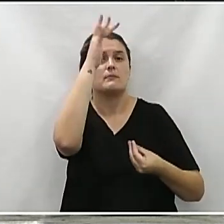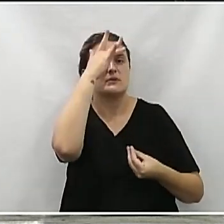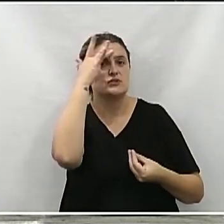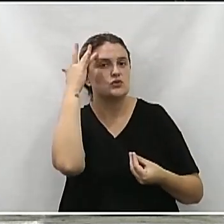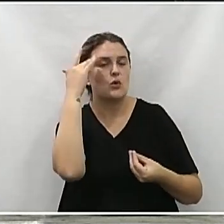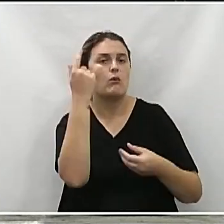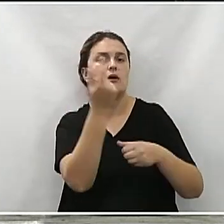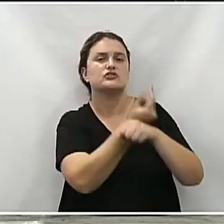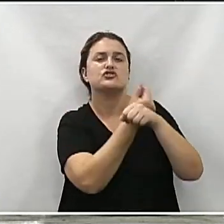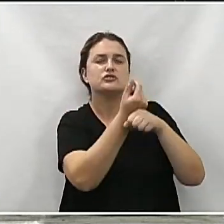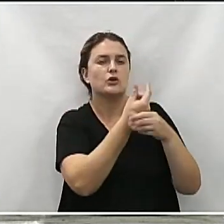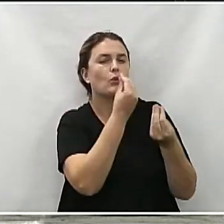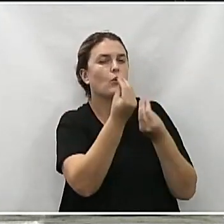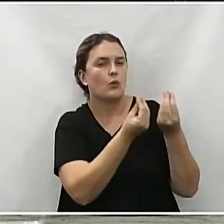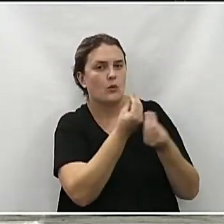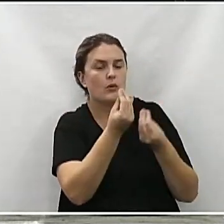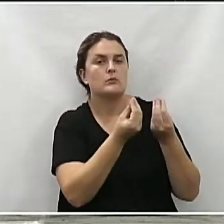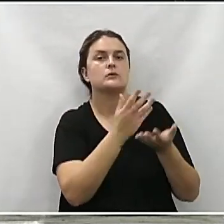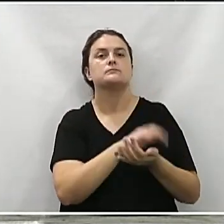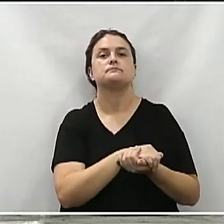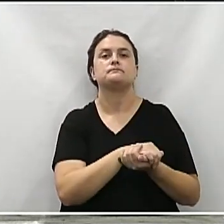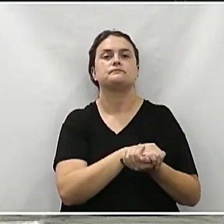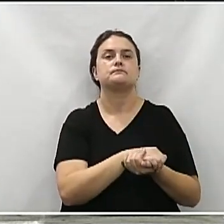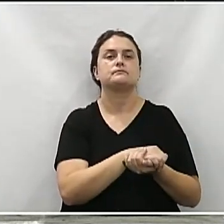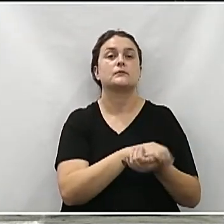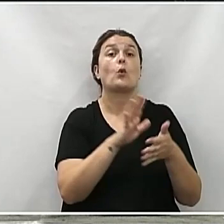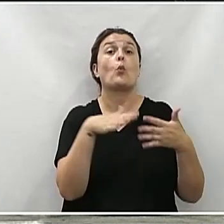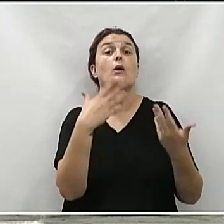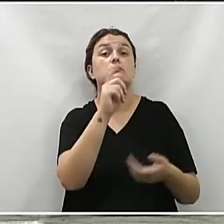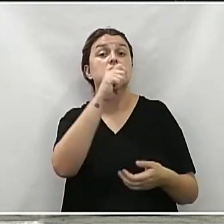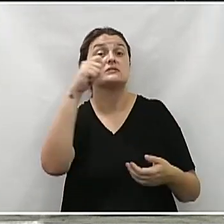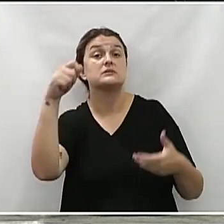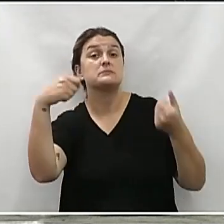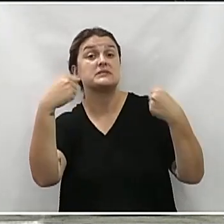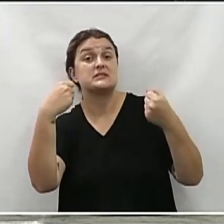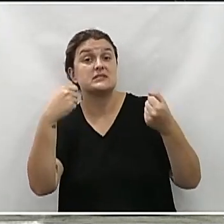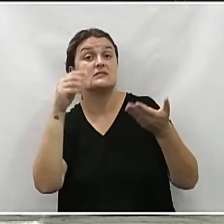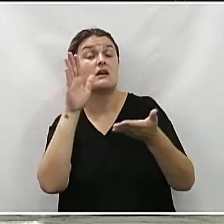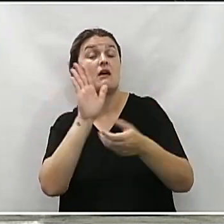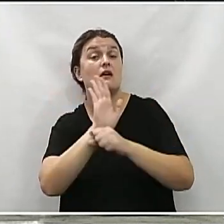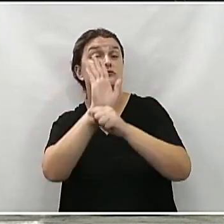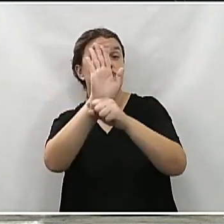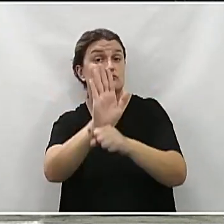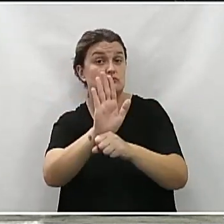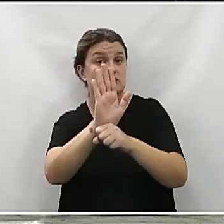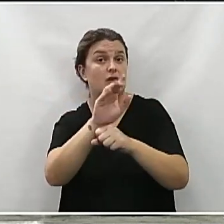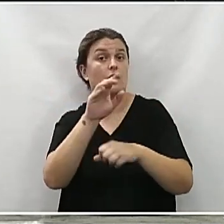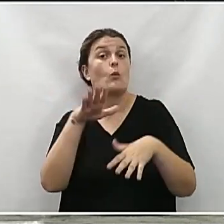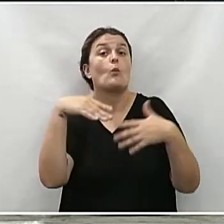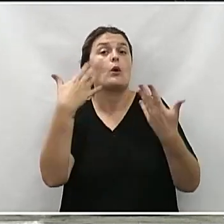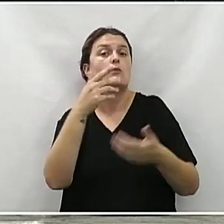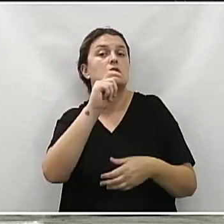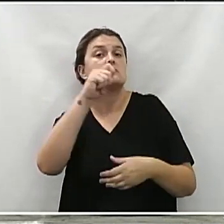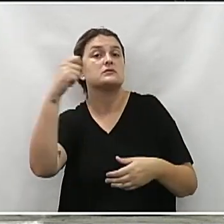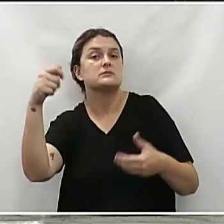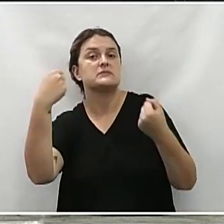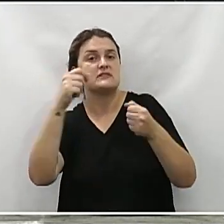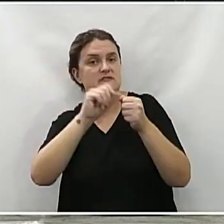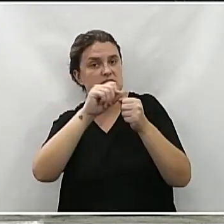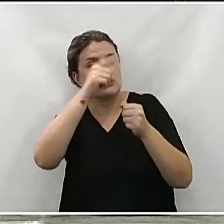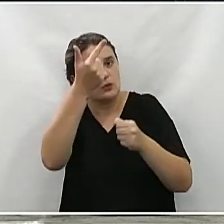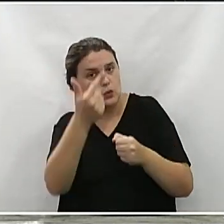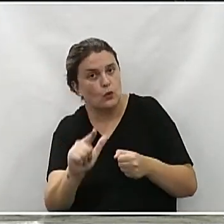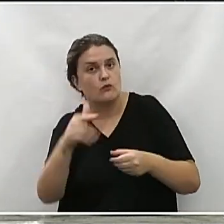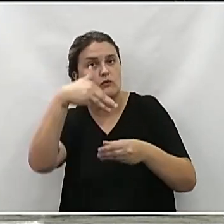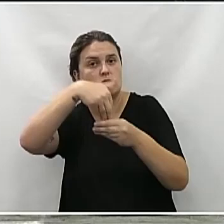financeira quais associações precisavam refazer a sua eleição